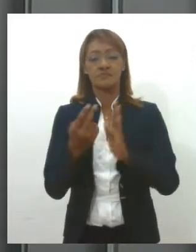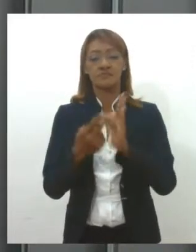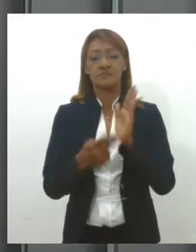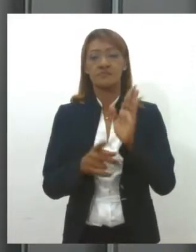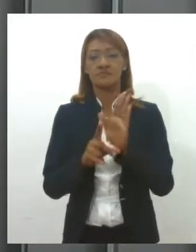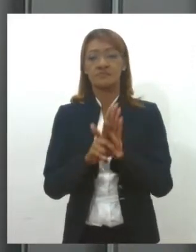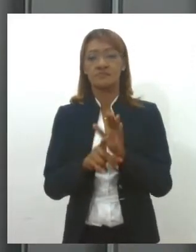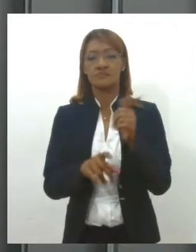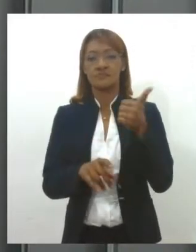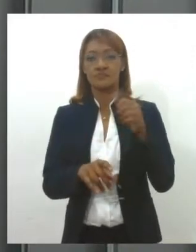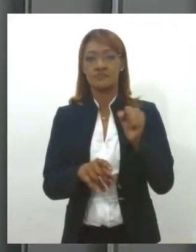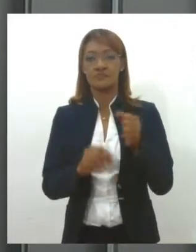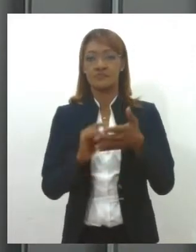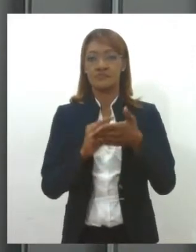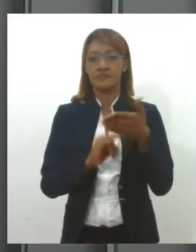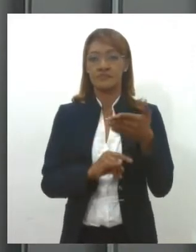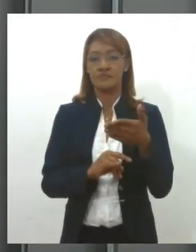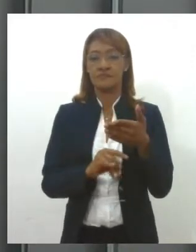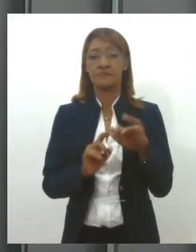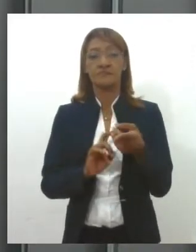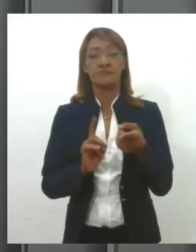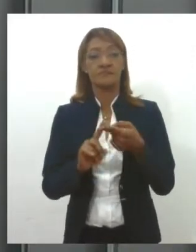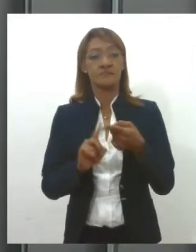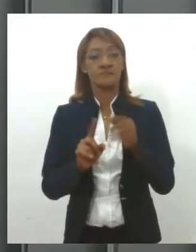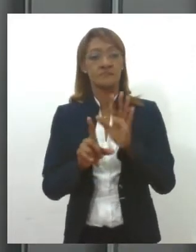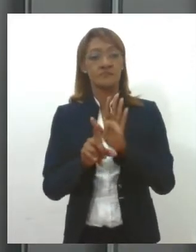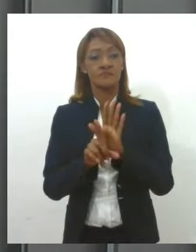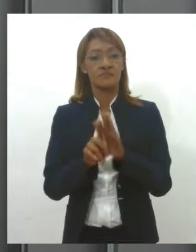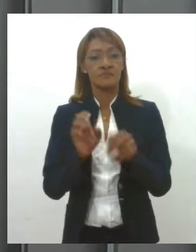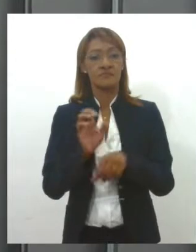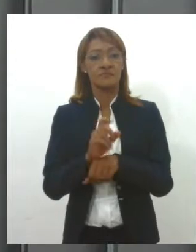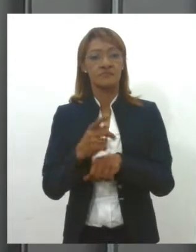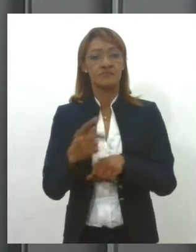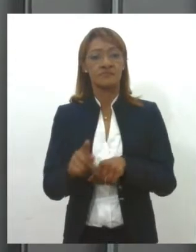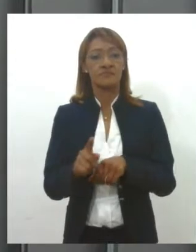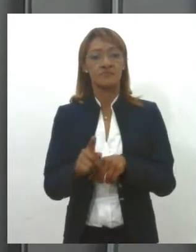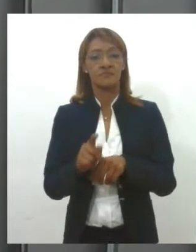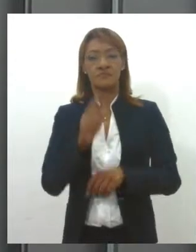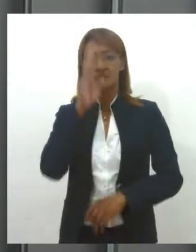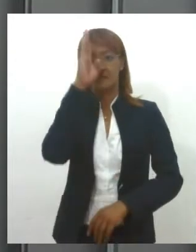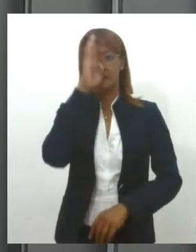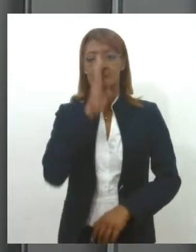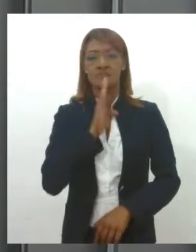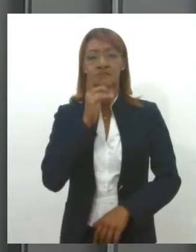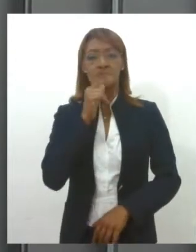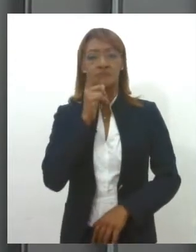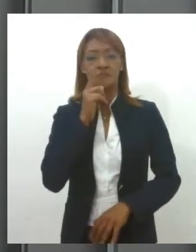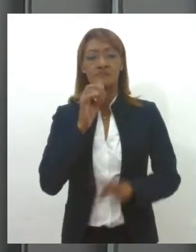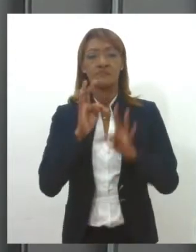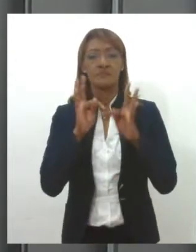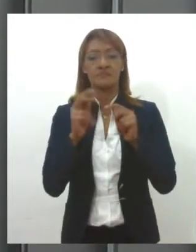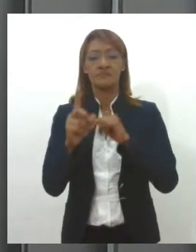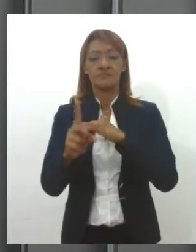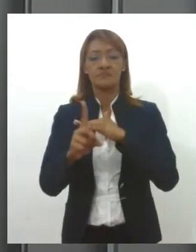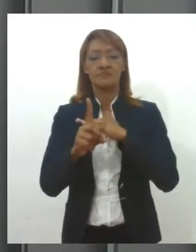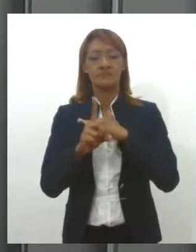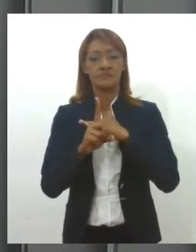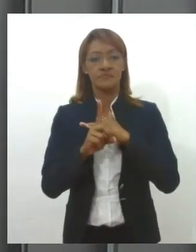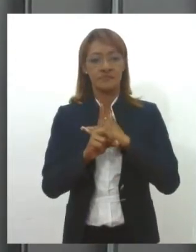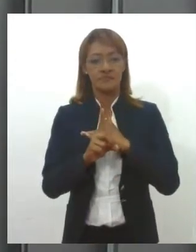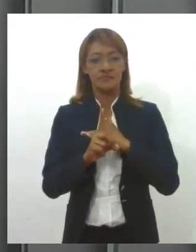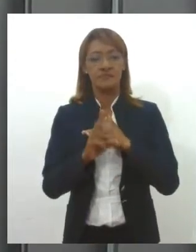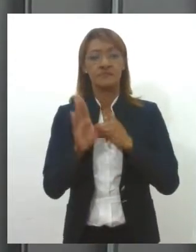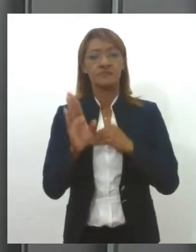lei 18 emoções e mais lei estadual determina a distribuição gratuita de água potável para clientes em consumo